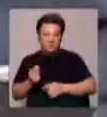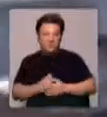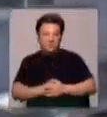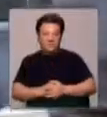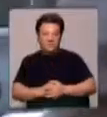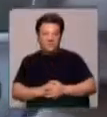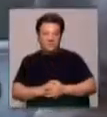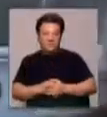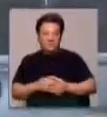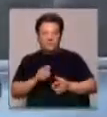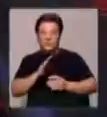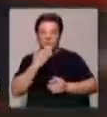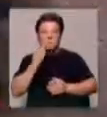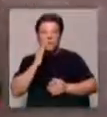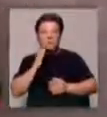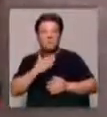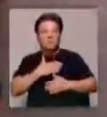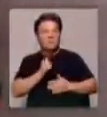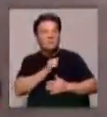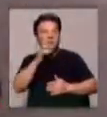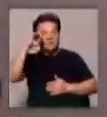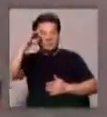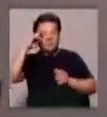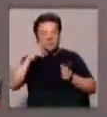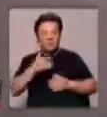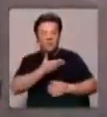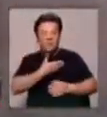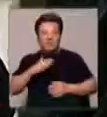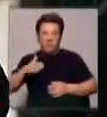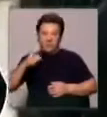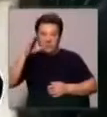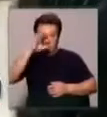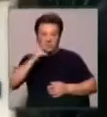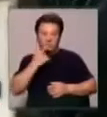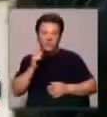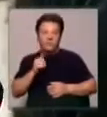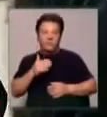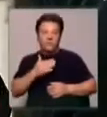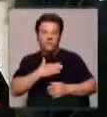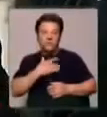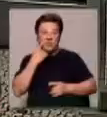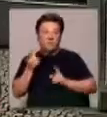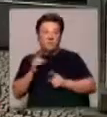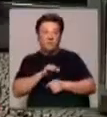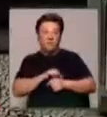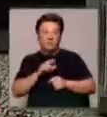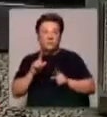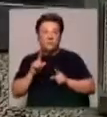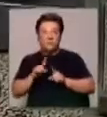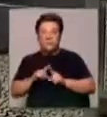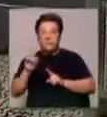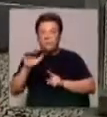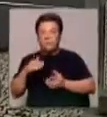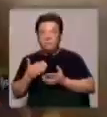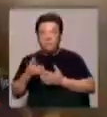é só depende da vontade de José Sócrates o antigo primeiro-ministro não pode recusar O Regresso a casa como propõe o ministério